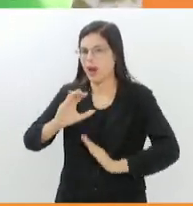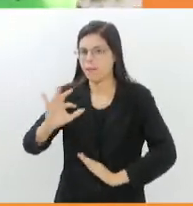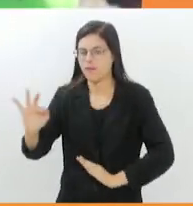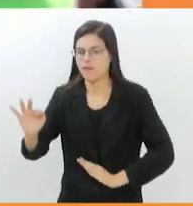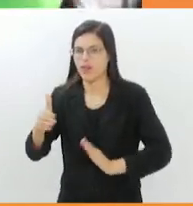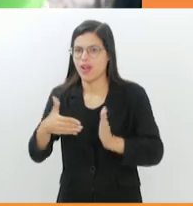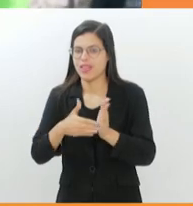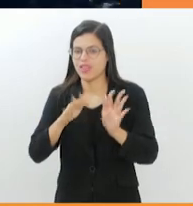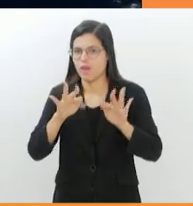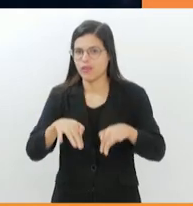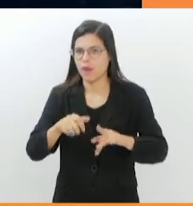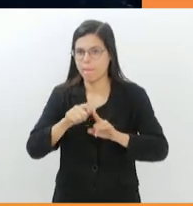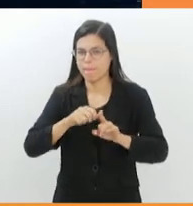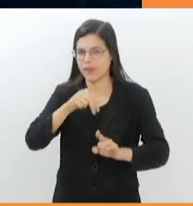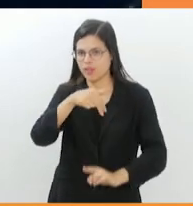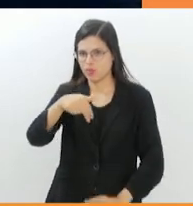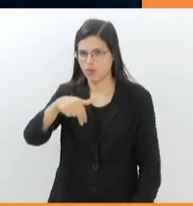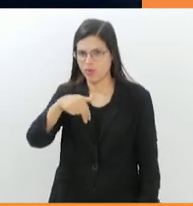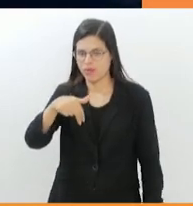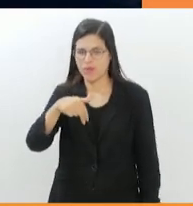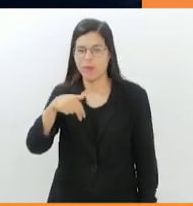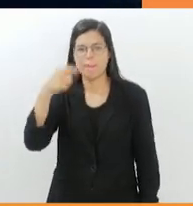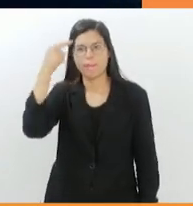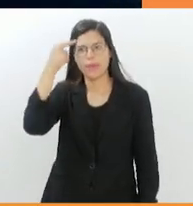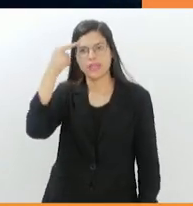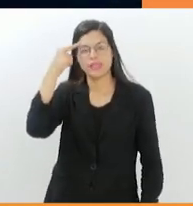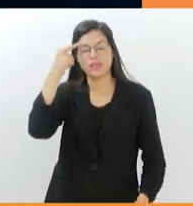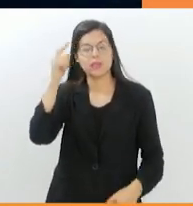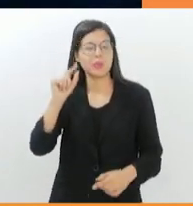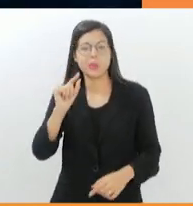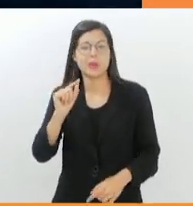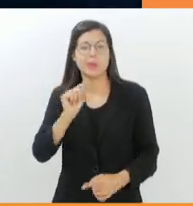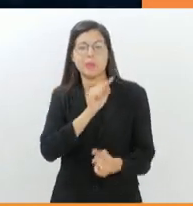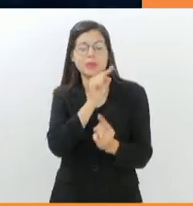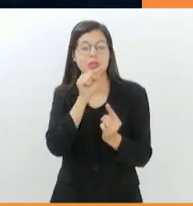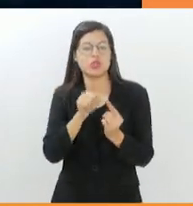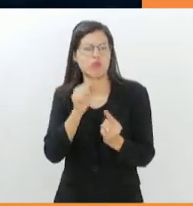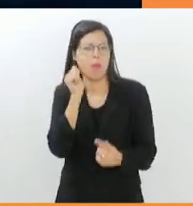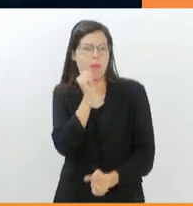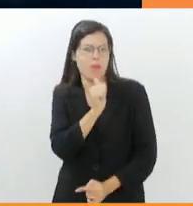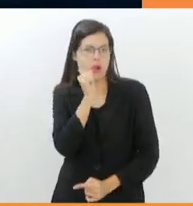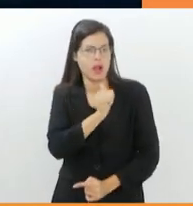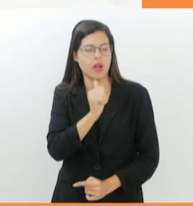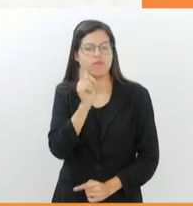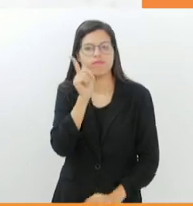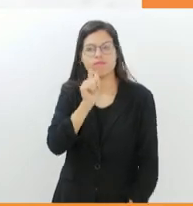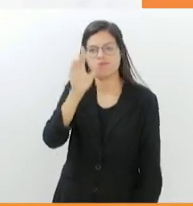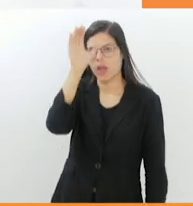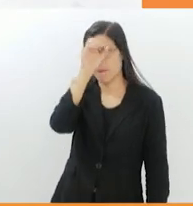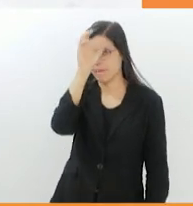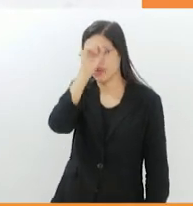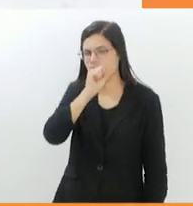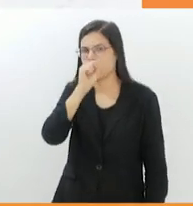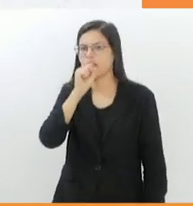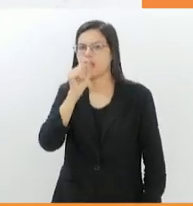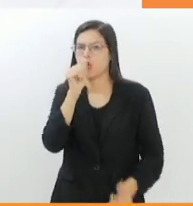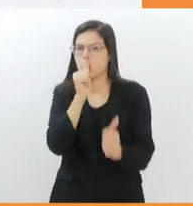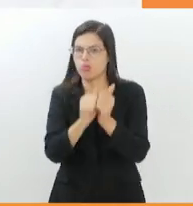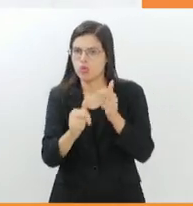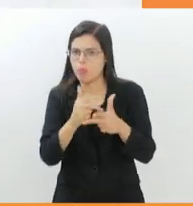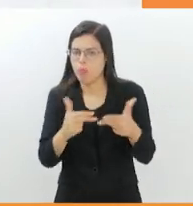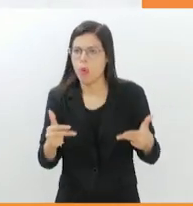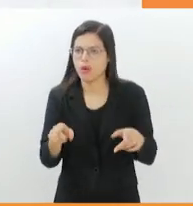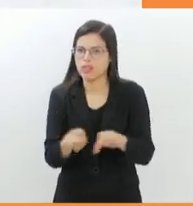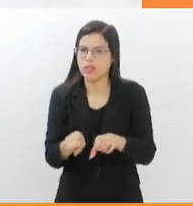o fim de novembro. Originalmente pensado para permitir que as mulheres possam aprender o esporte e superar traumas